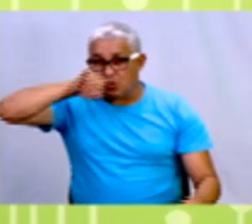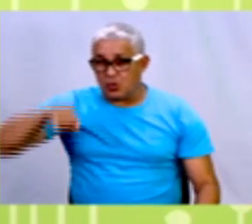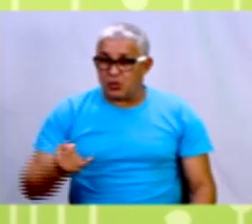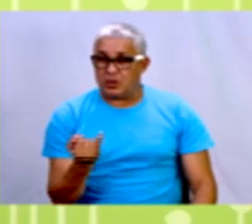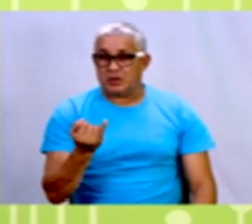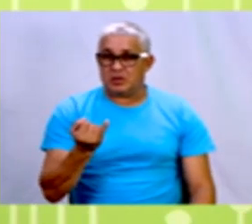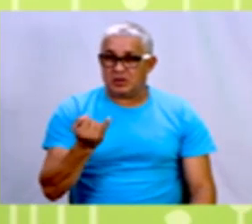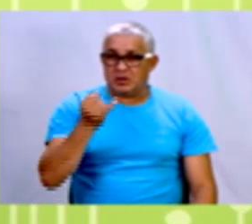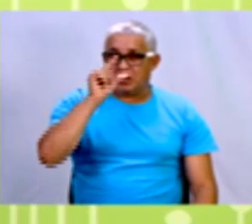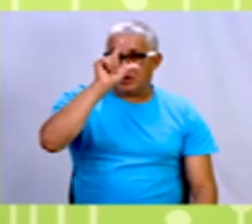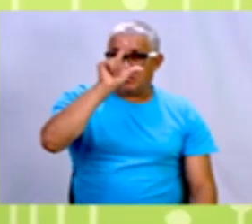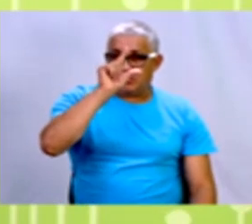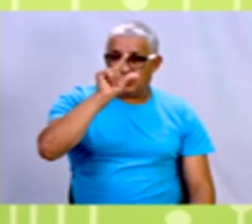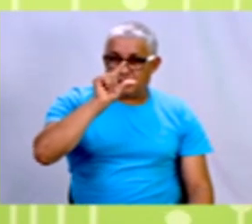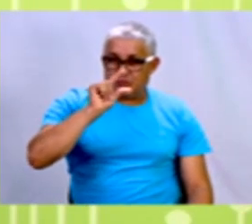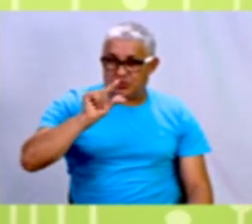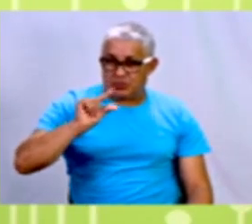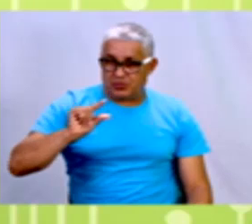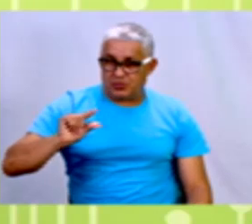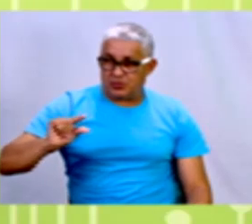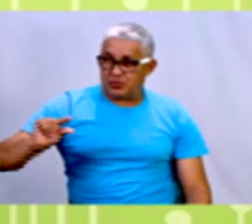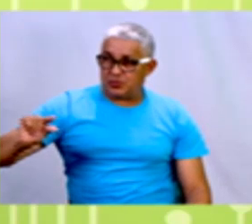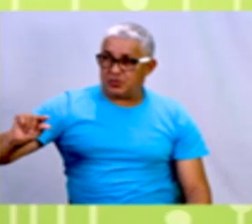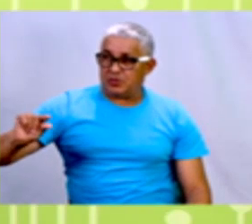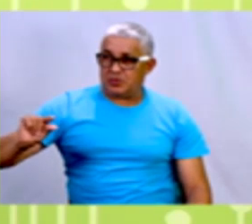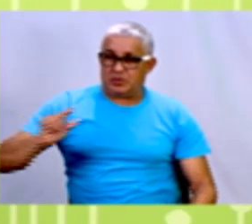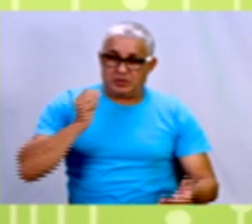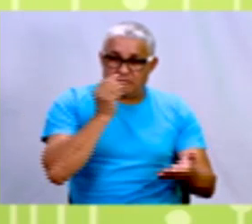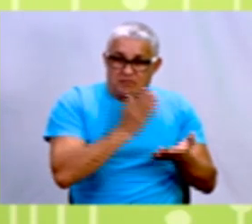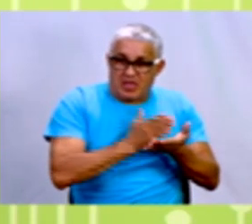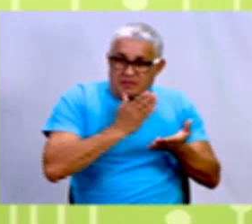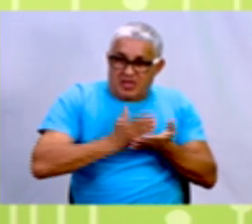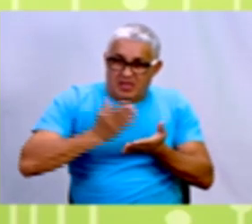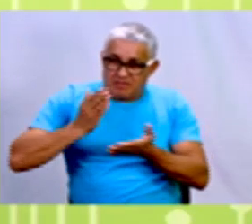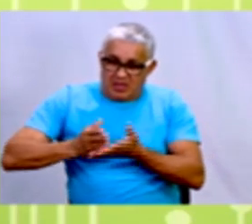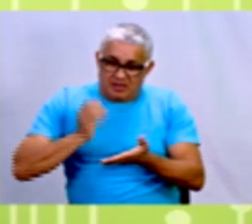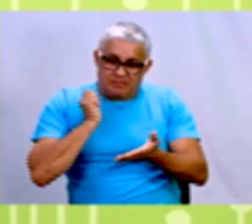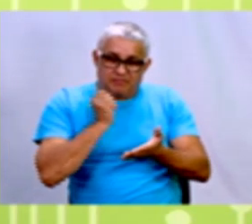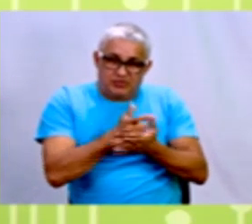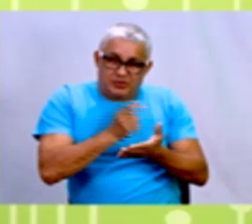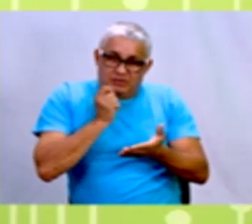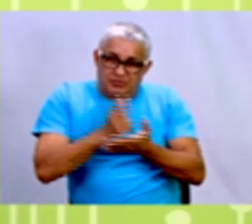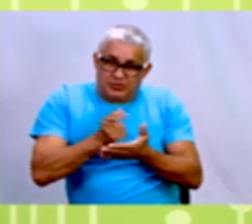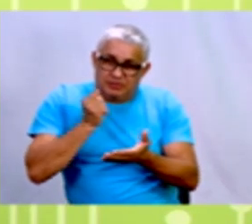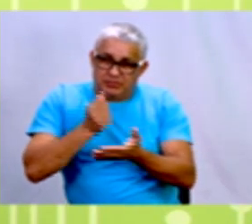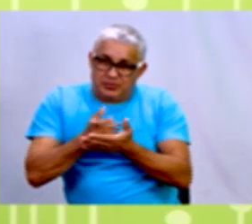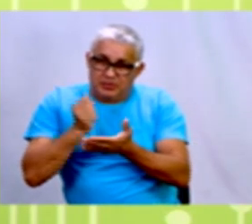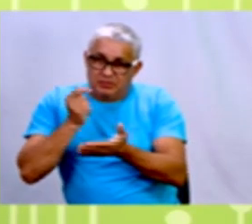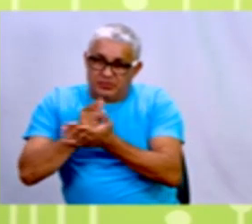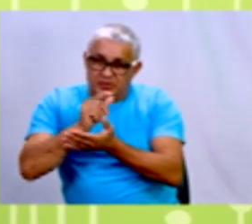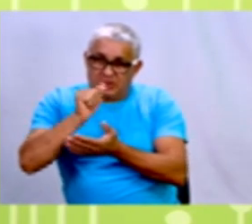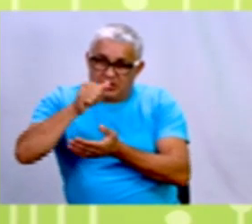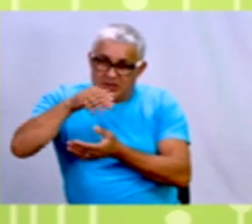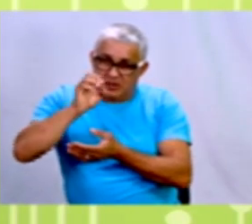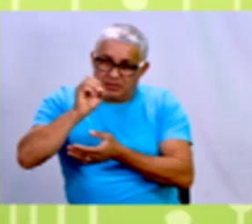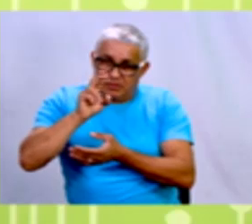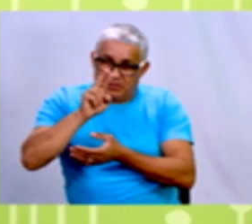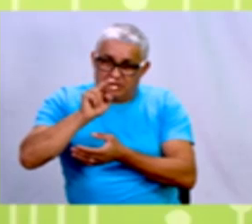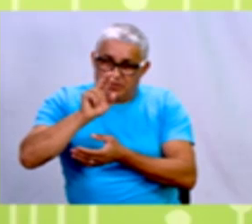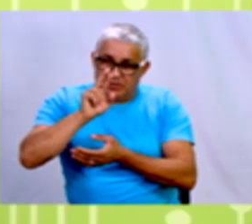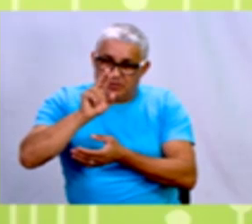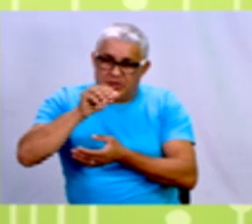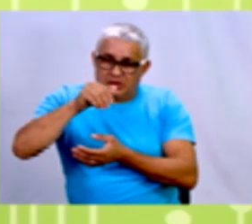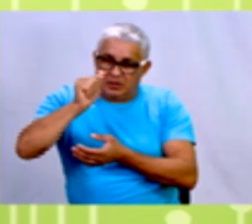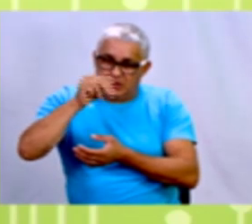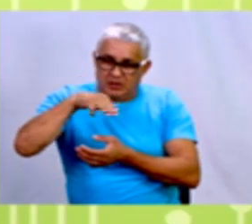vai diminuindo de acordo com que a gente vai pagando as parcelas, né? Conforme a gente for amortizando esse valor, a gente vai diminuindo o valor